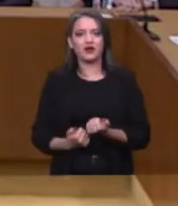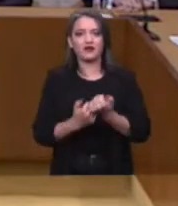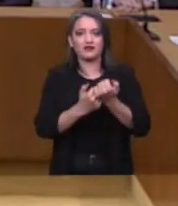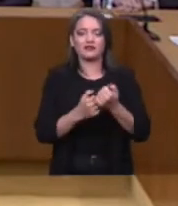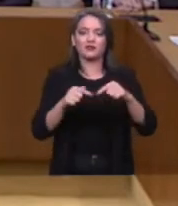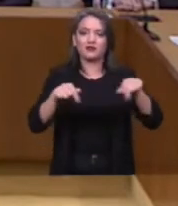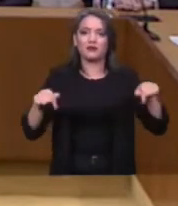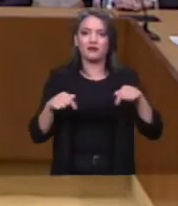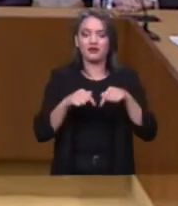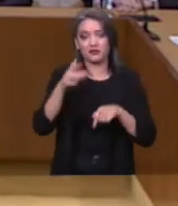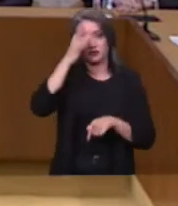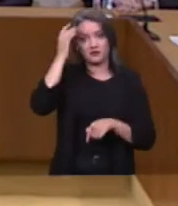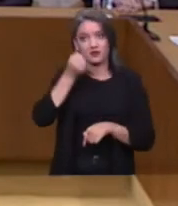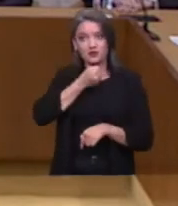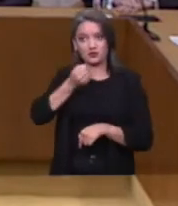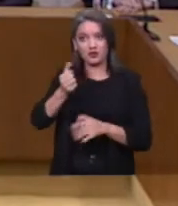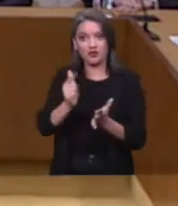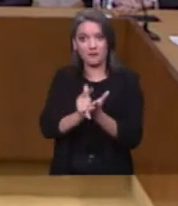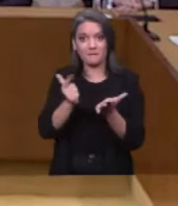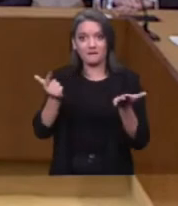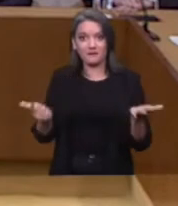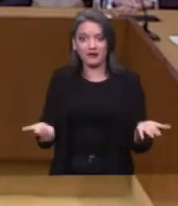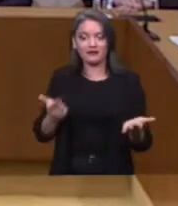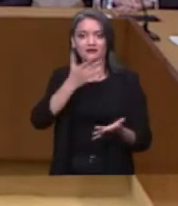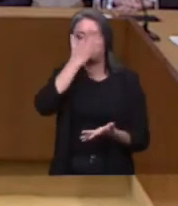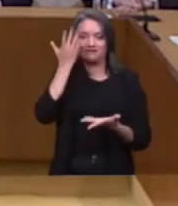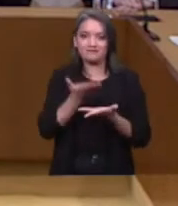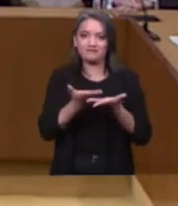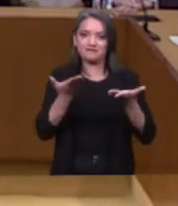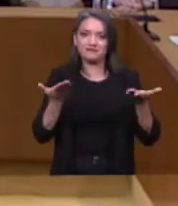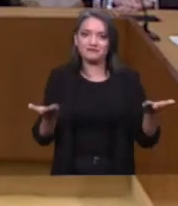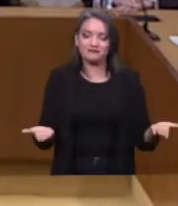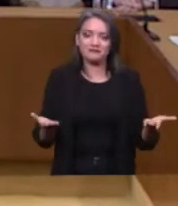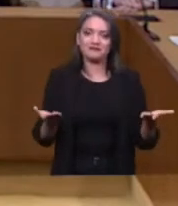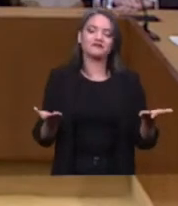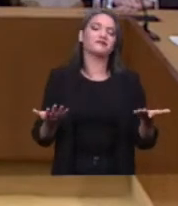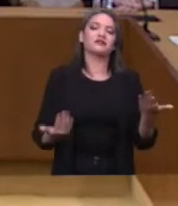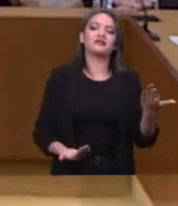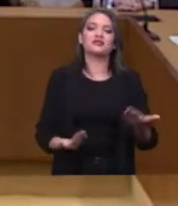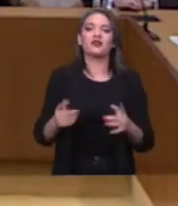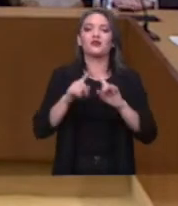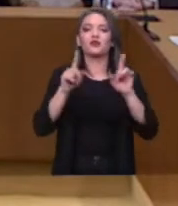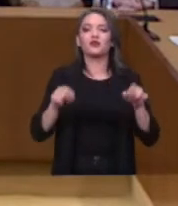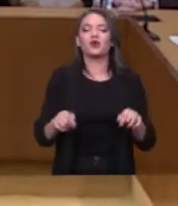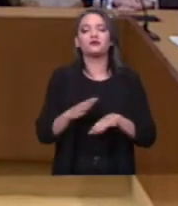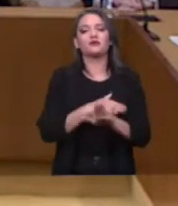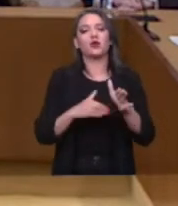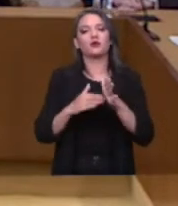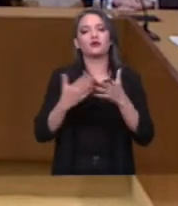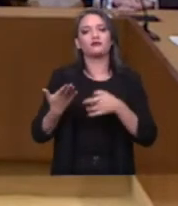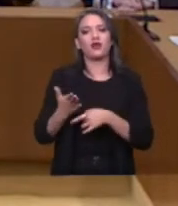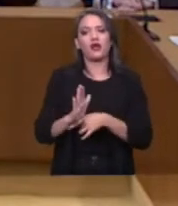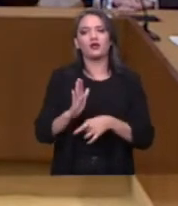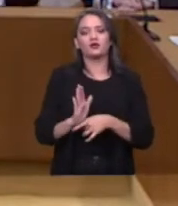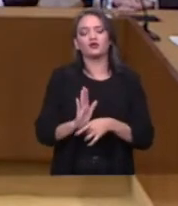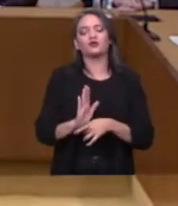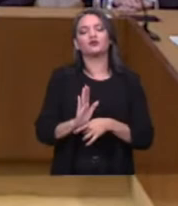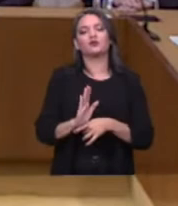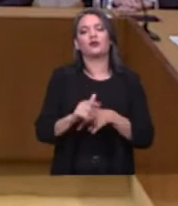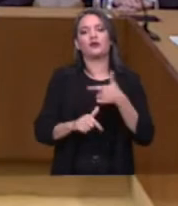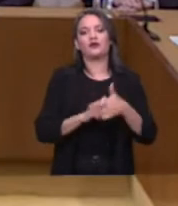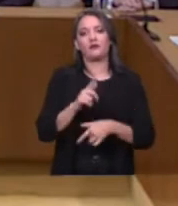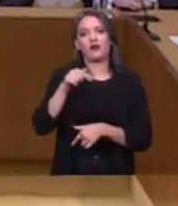profissionais de imprensa senhoras e senhores servidores e colaboradores desta